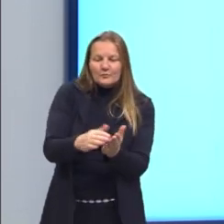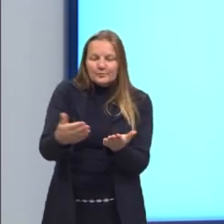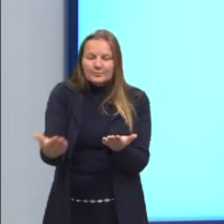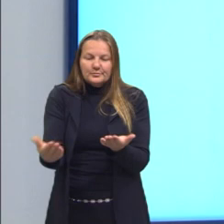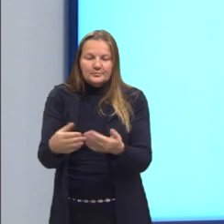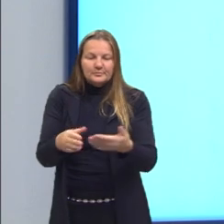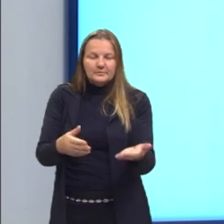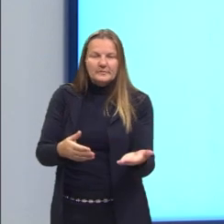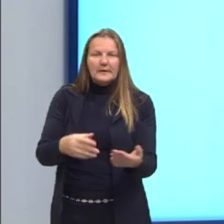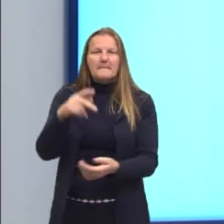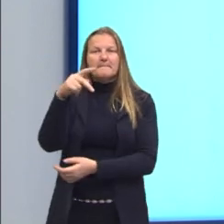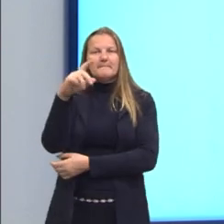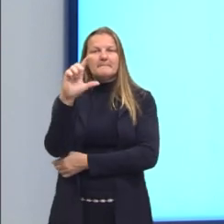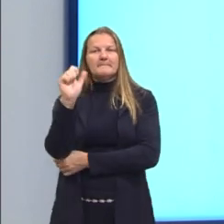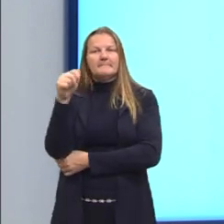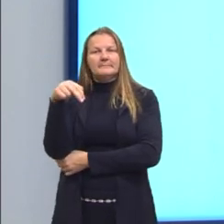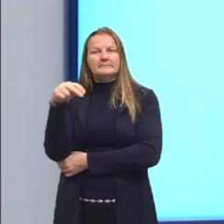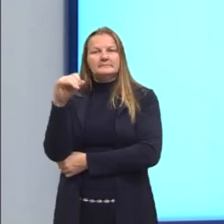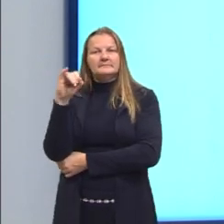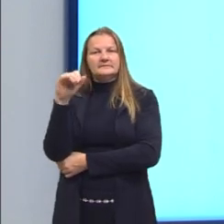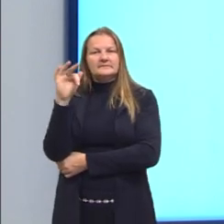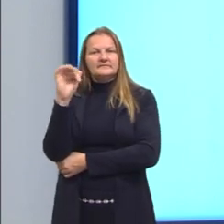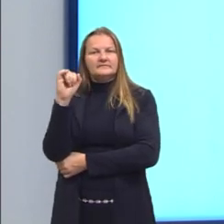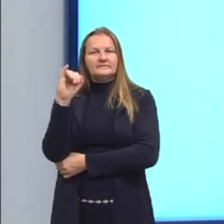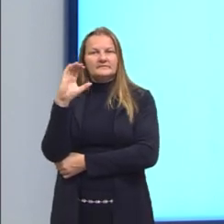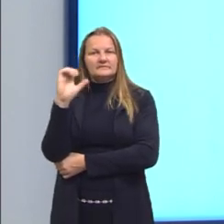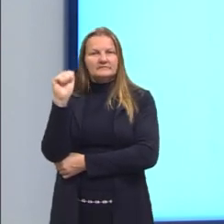plano seria a forma dela planificada